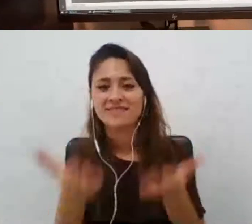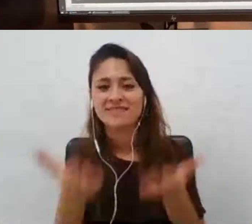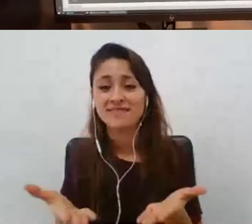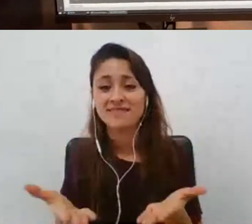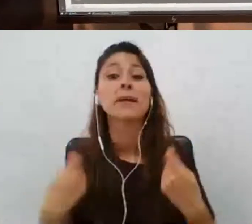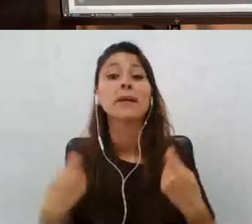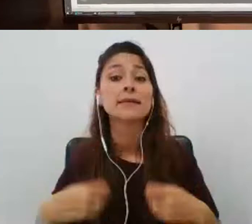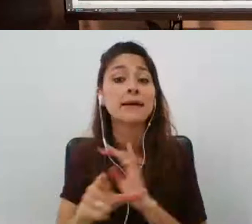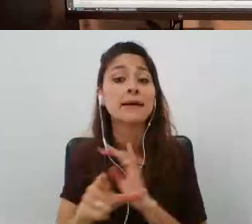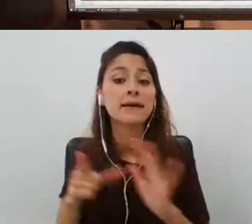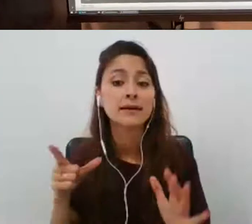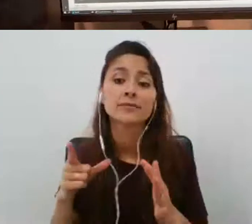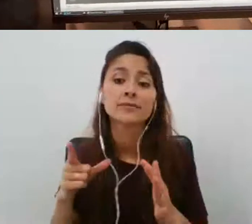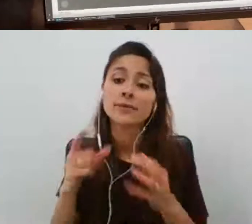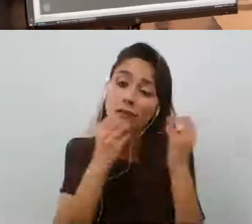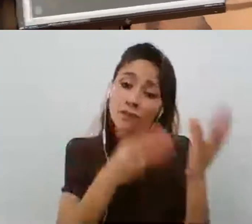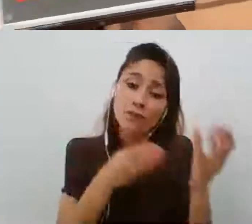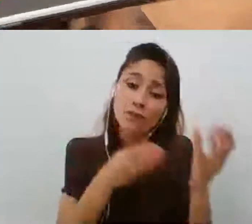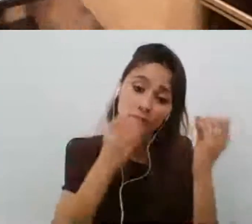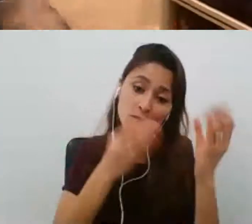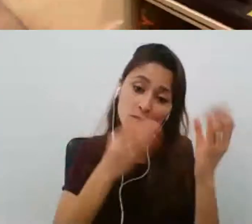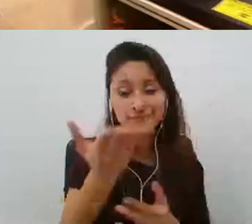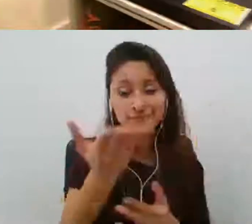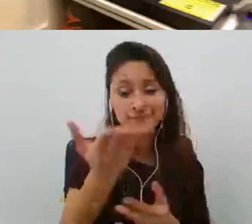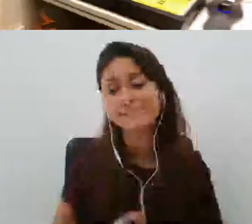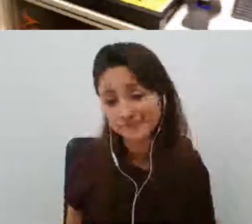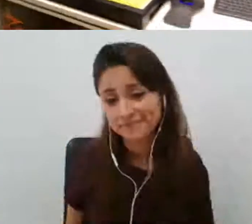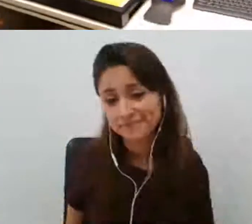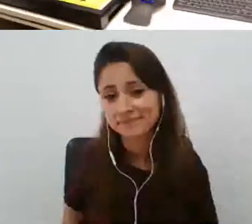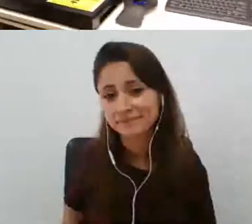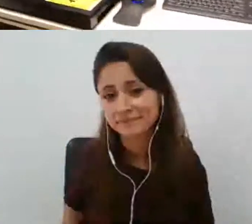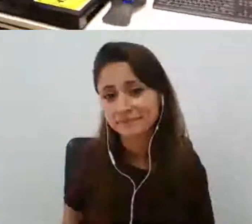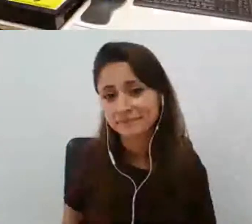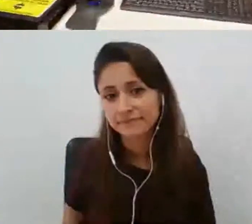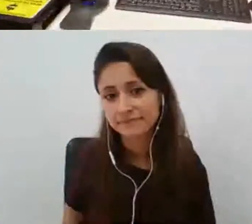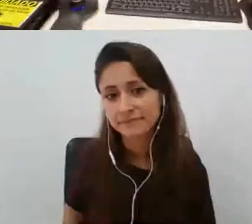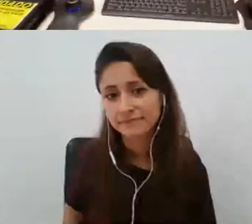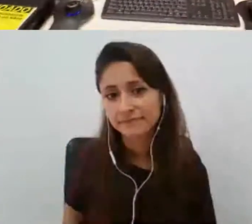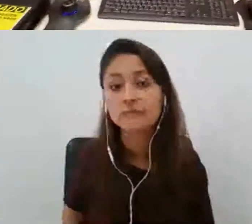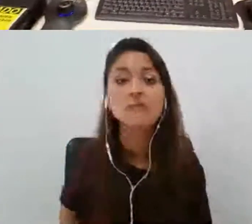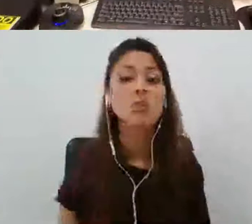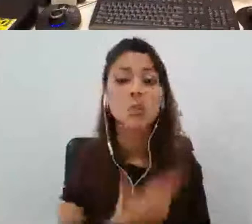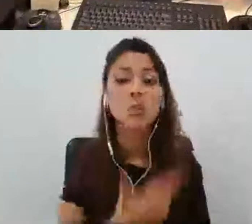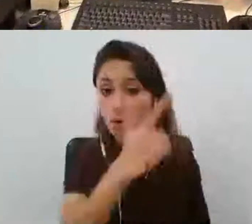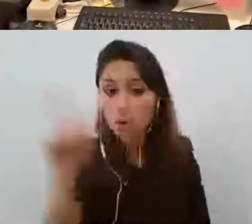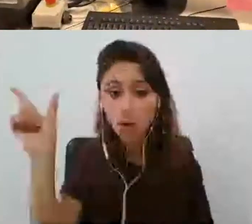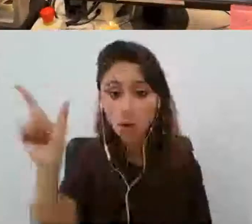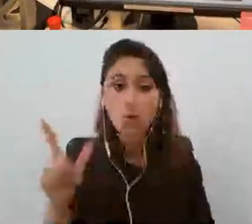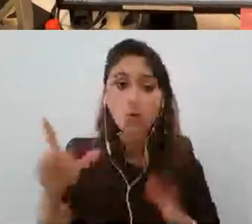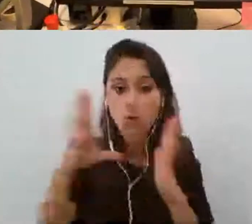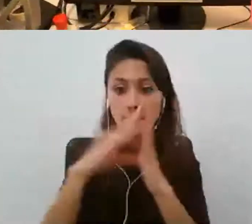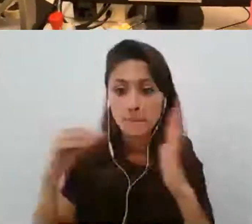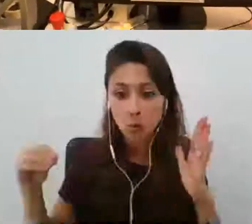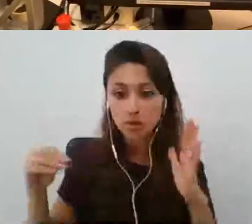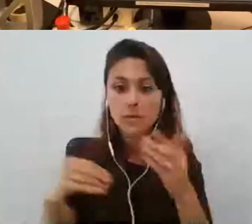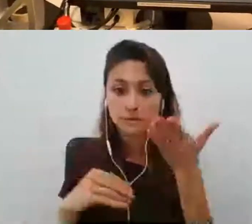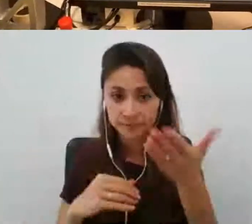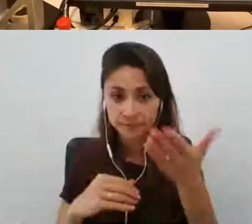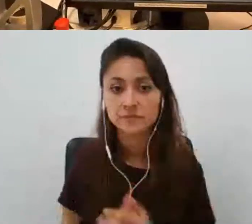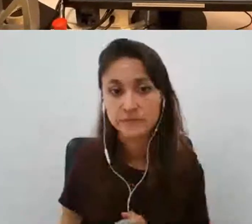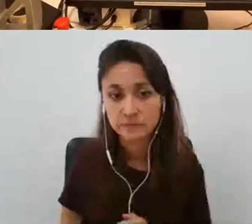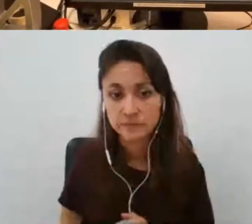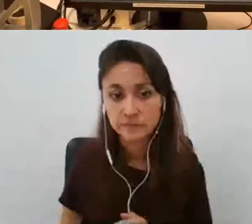traduzir na nossa necessidade. Outros equipamentos aqui, temos modelos matemáticos, que agora nós temos